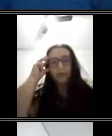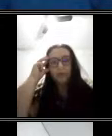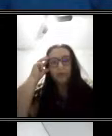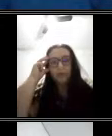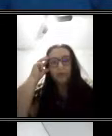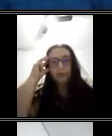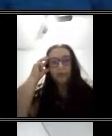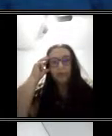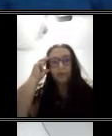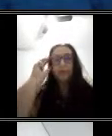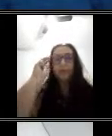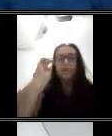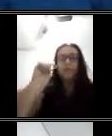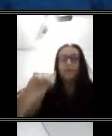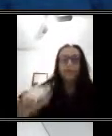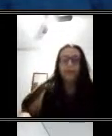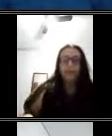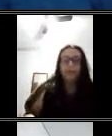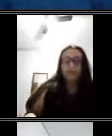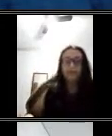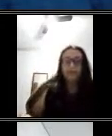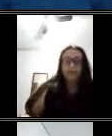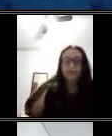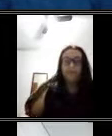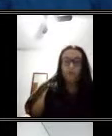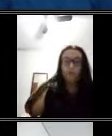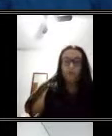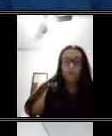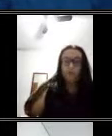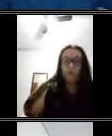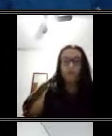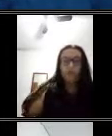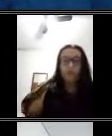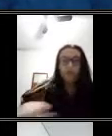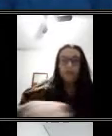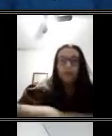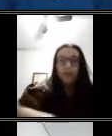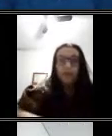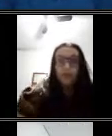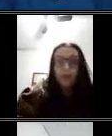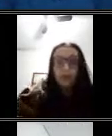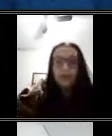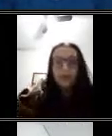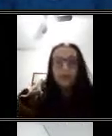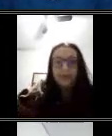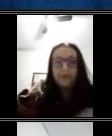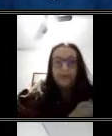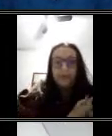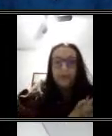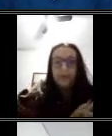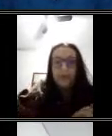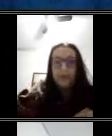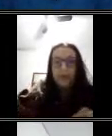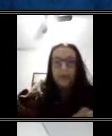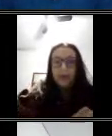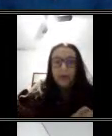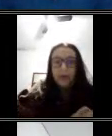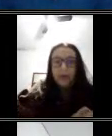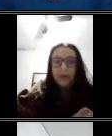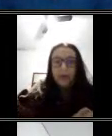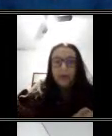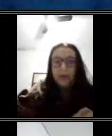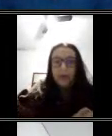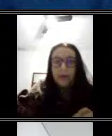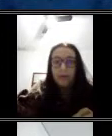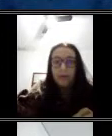desenvolvimento, vários desses fatores, não todos, vão provocar alguma interferência também